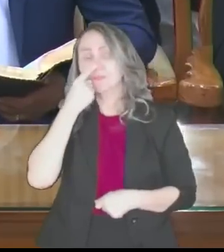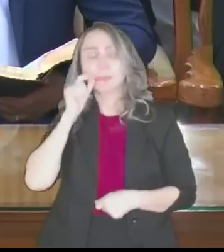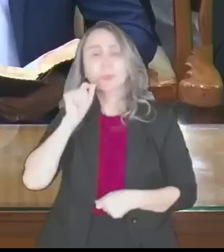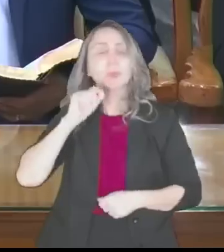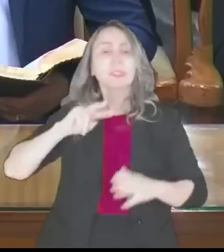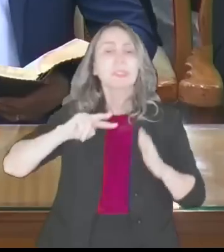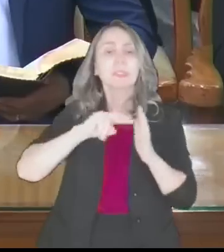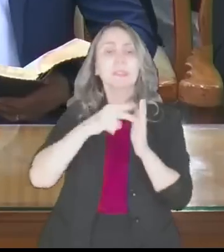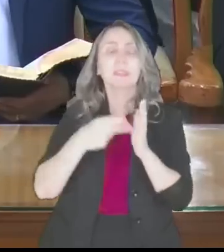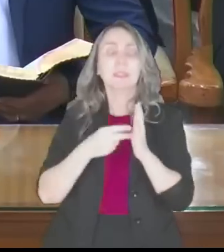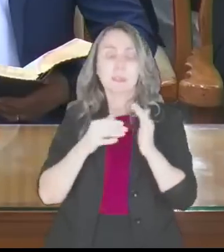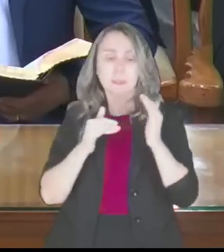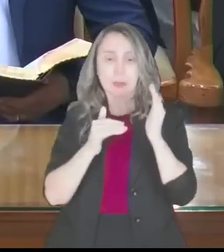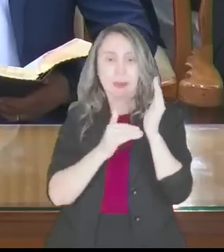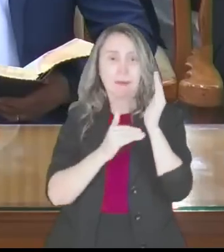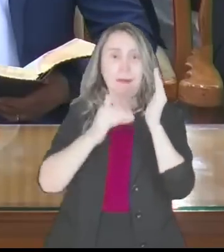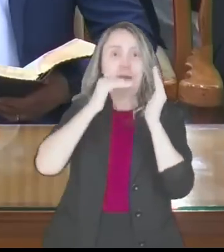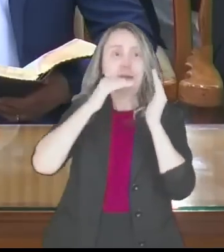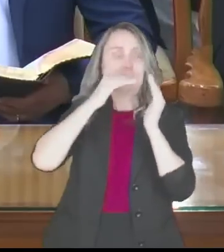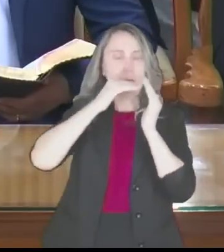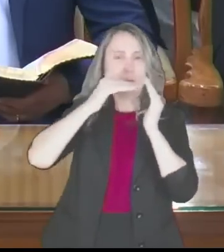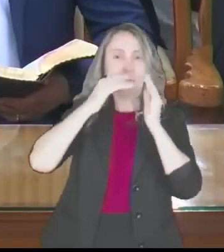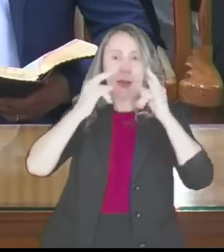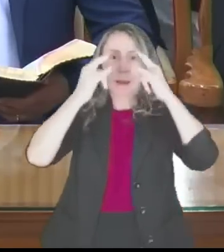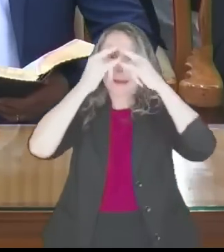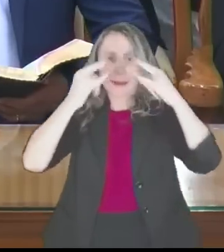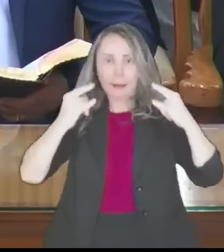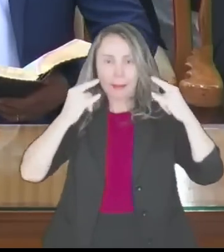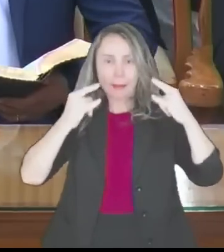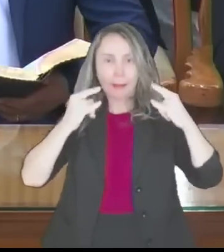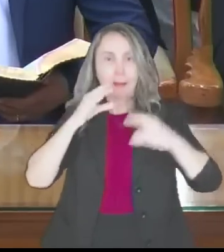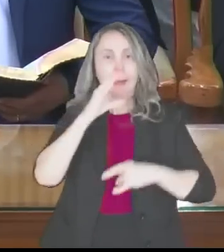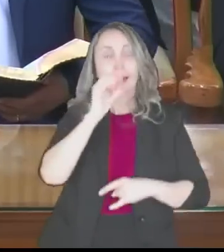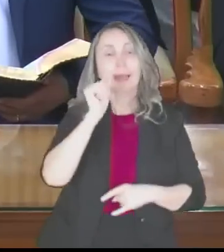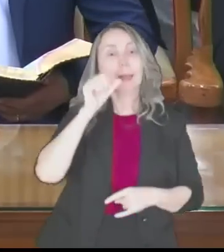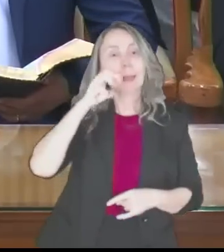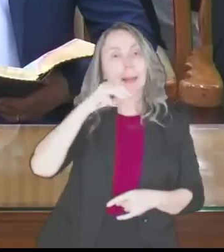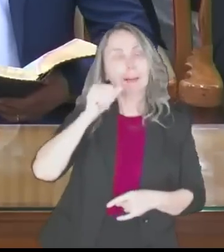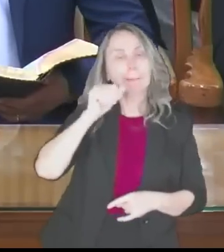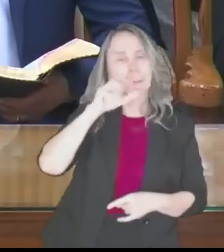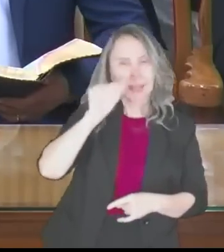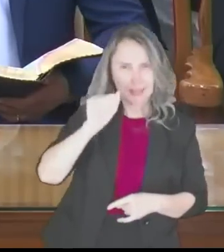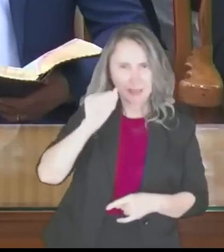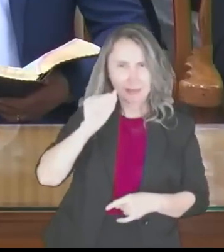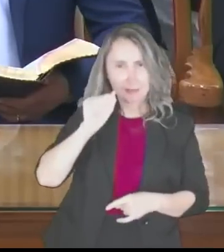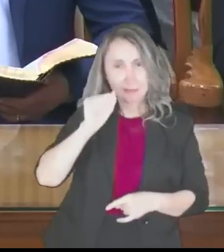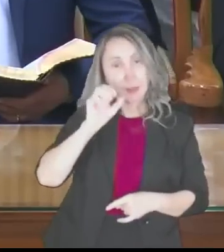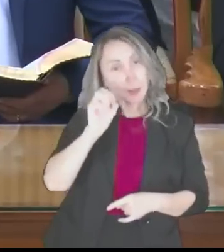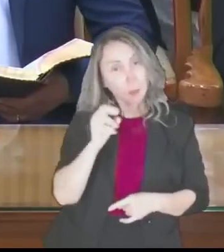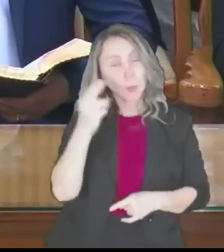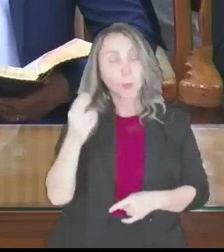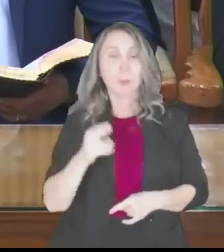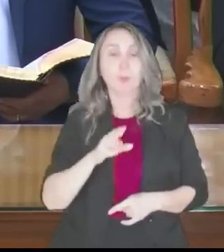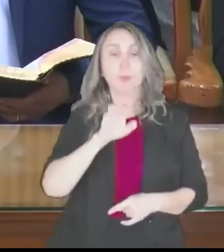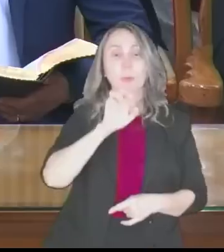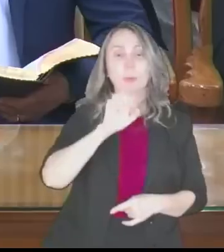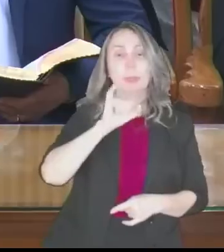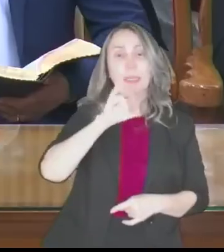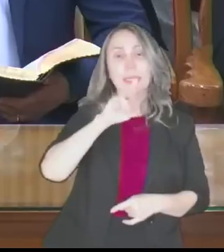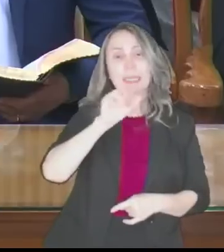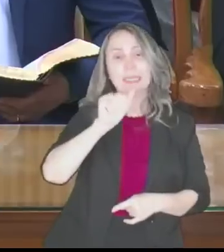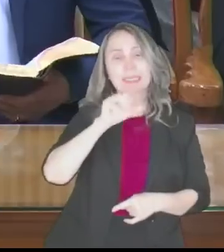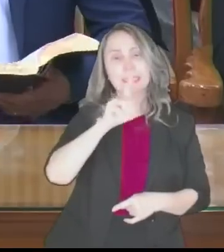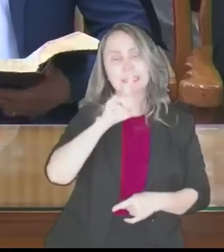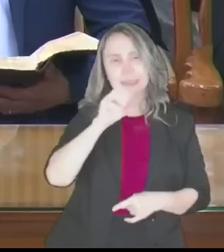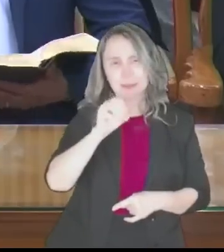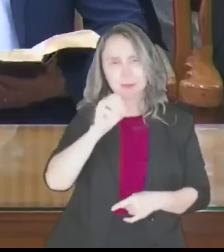O que significa esse eirado? Significa que nós não devemos ter uma vida com Cristo só na casa.